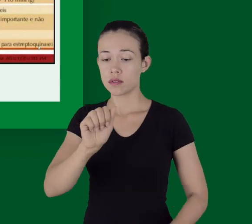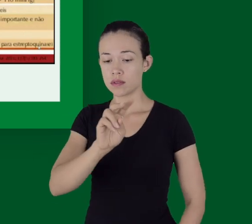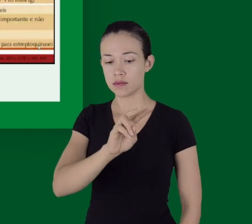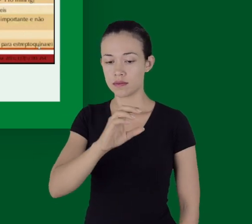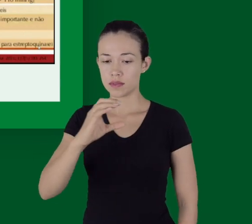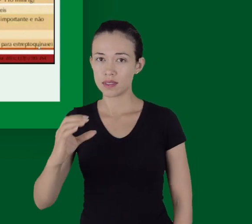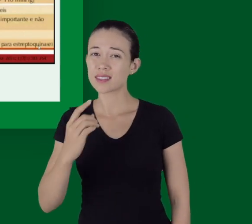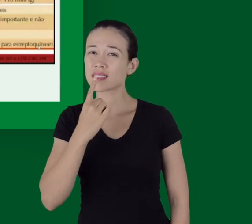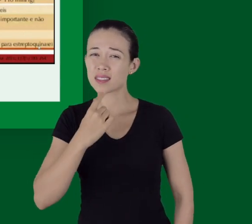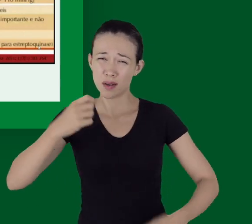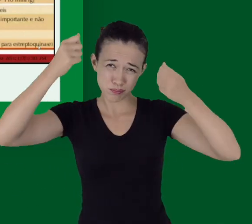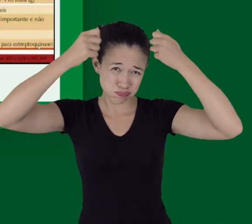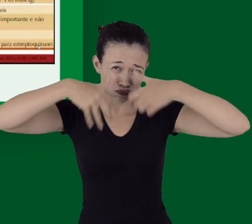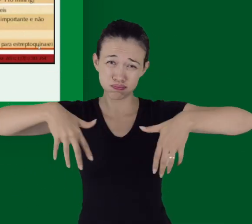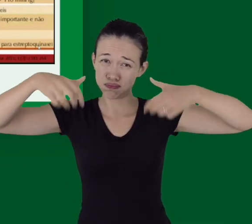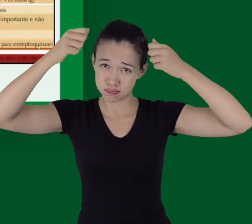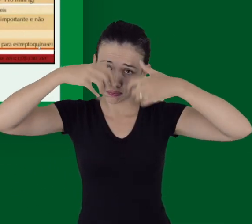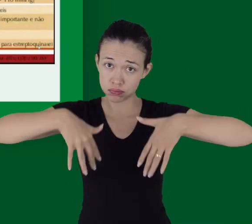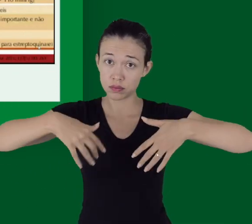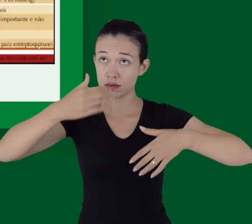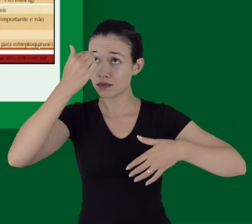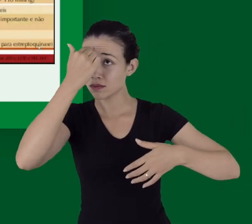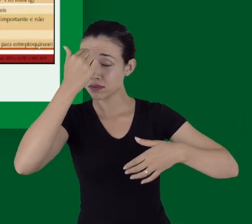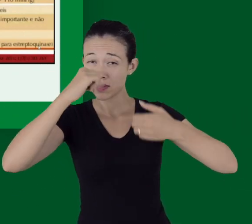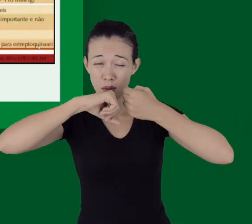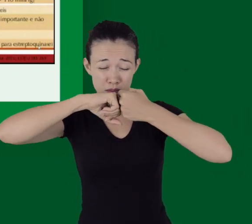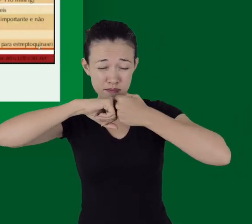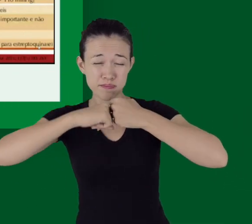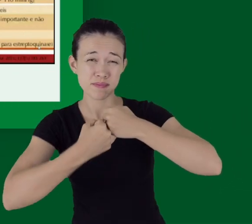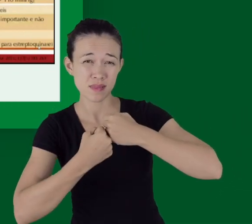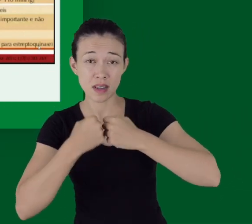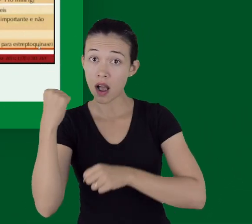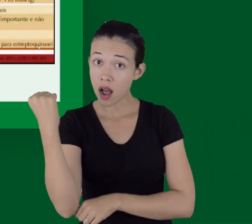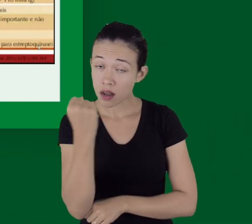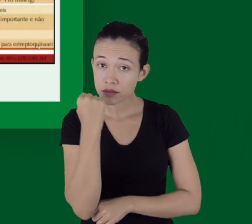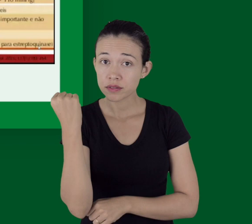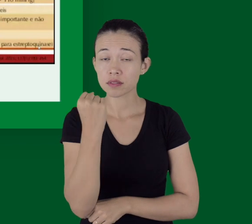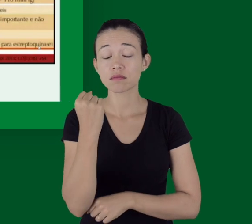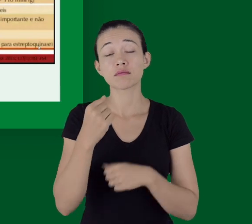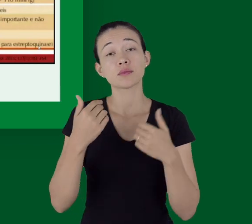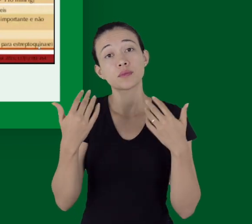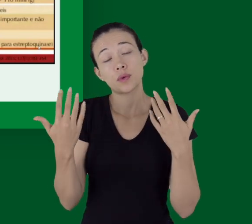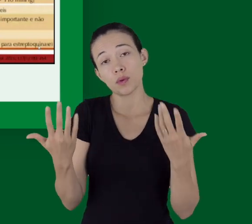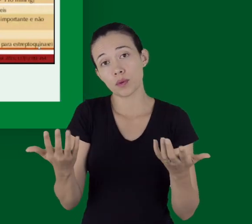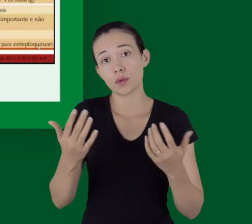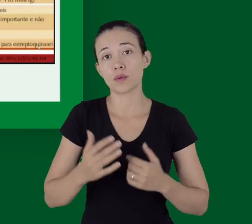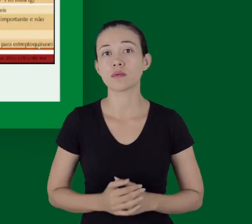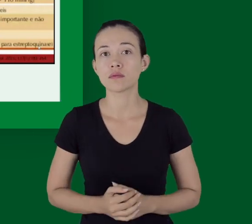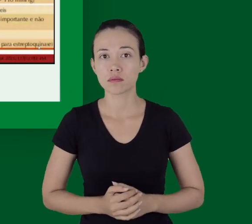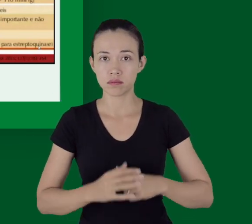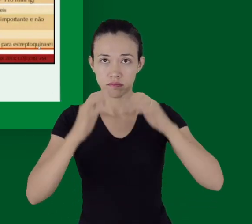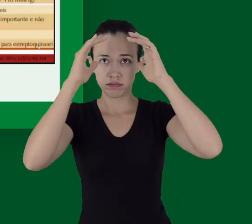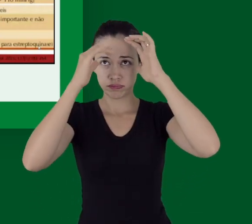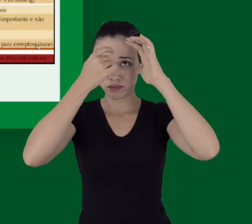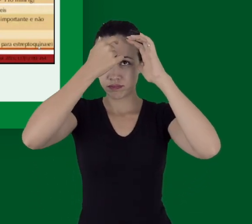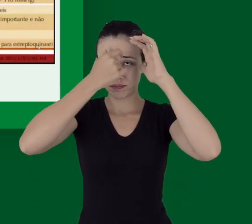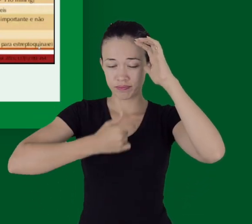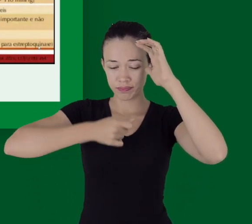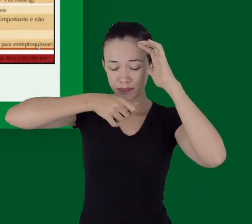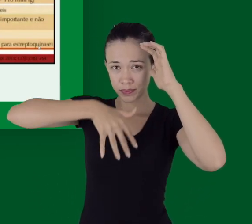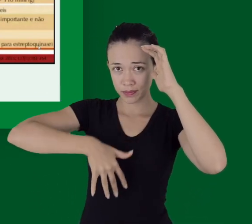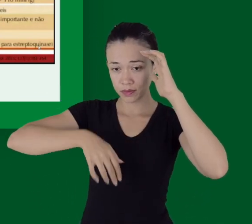meses, AVC hemorrágico em qualquer tempo, trauma trauma grave na cabeça,